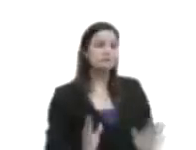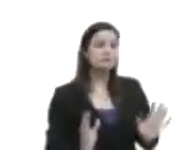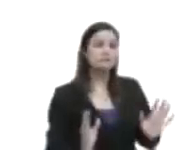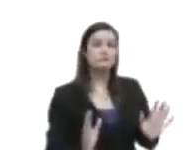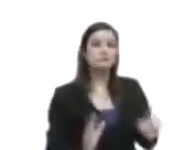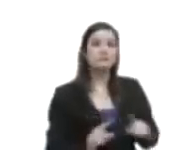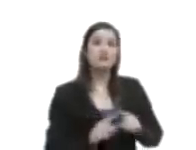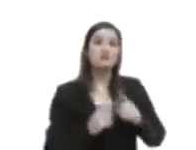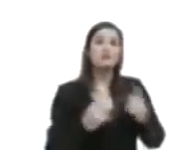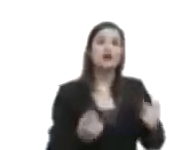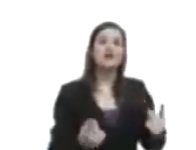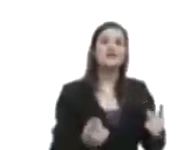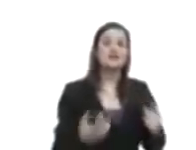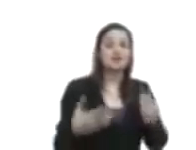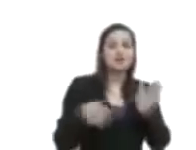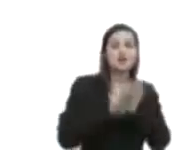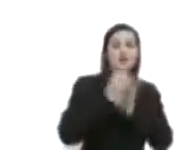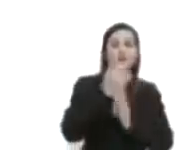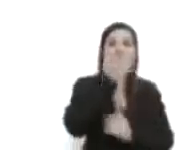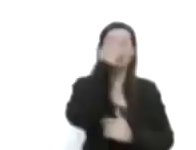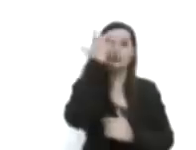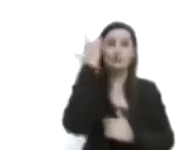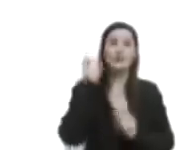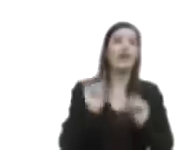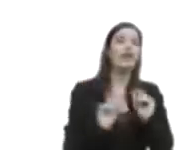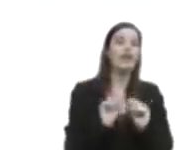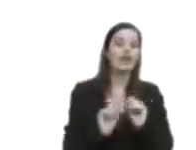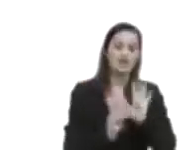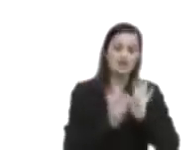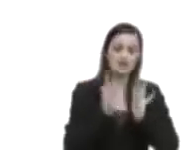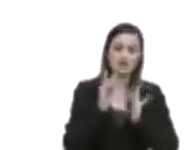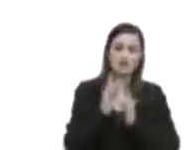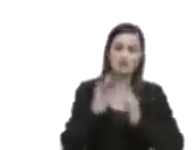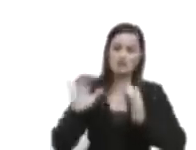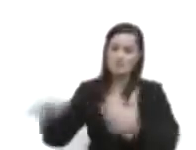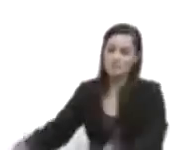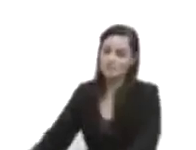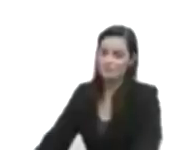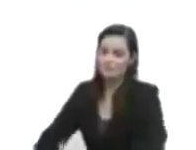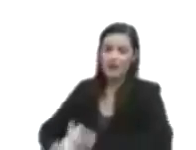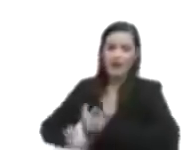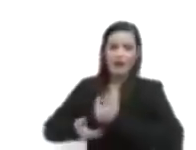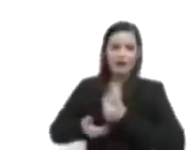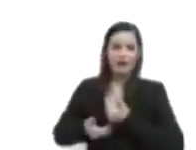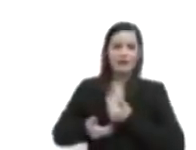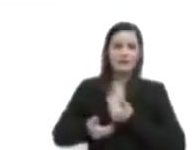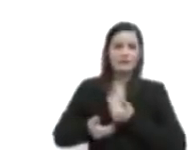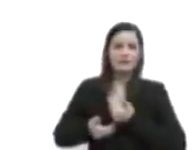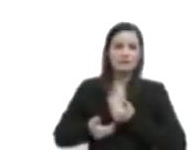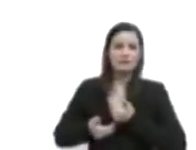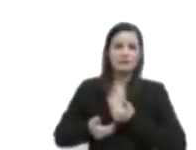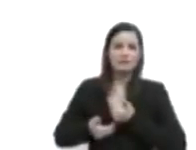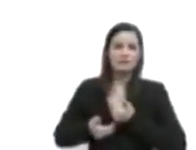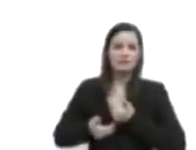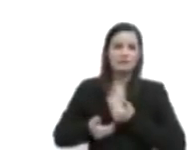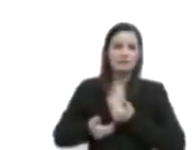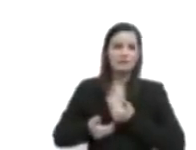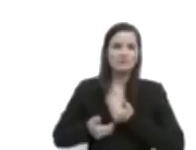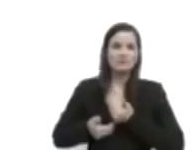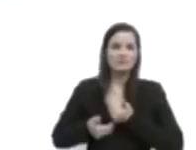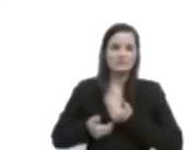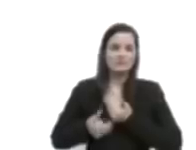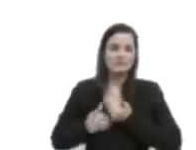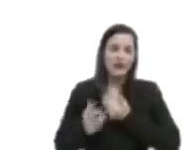seus braços. Temos que saber isso. Essa é a condição do pobre de espírito.